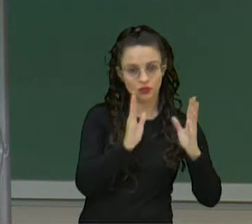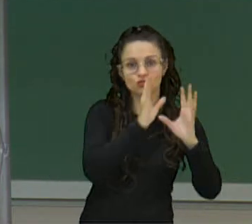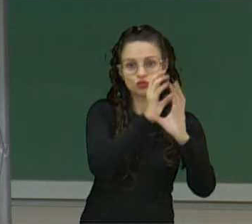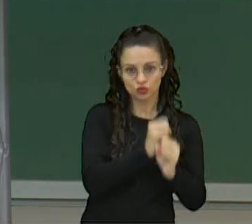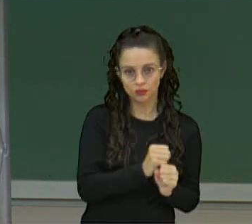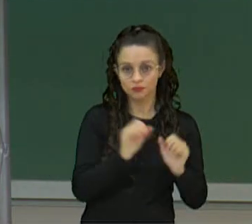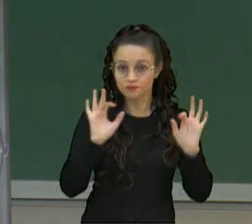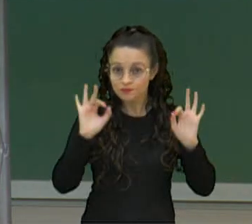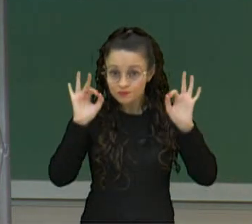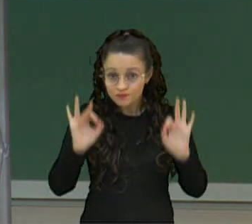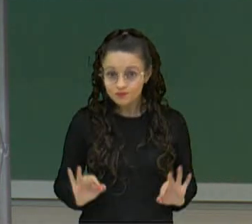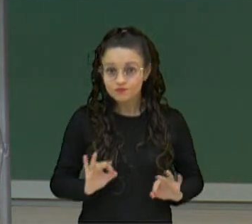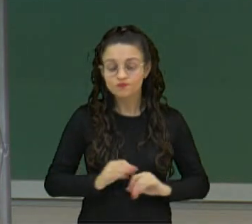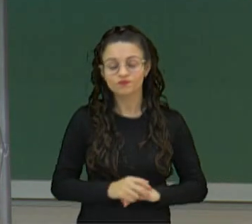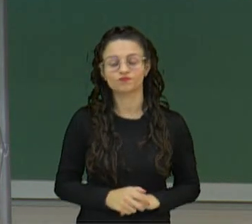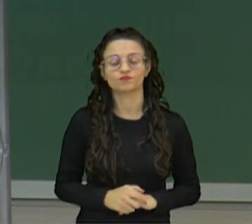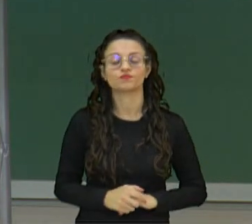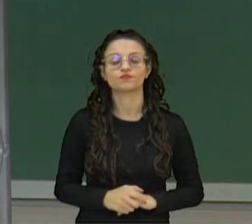soma. Certo?